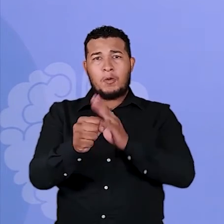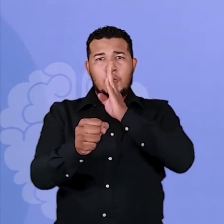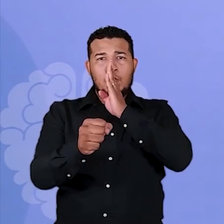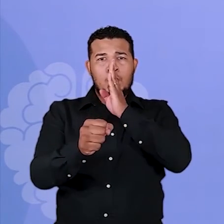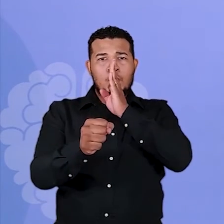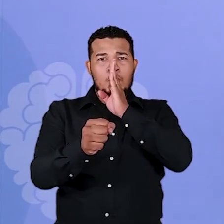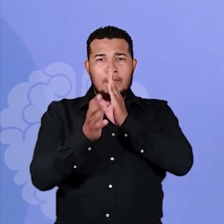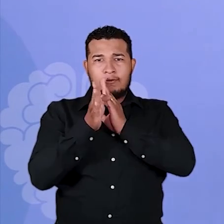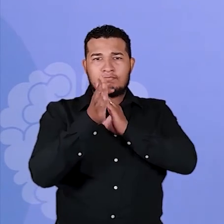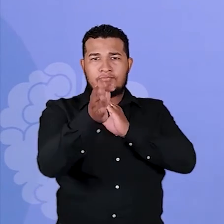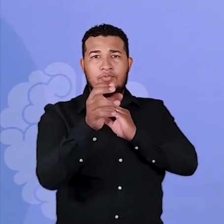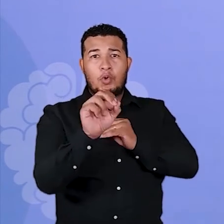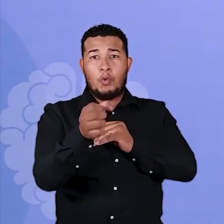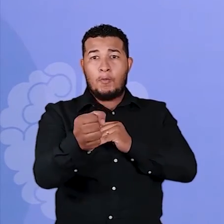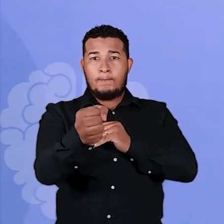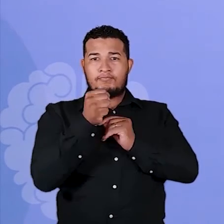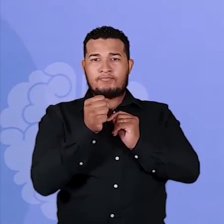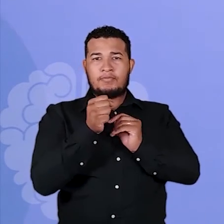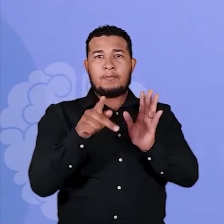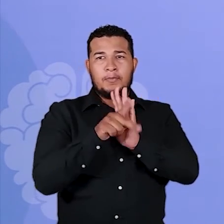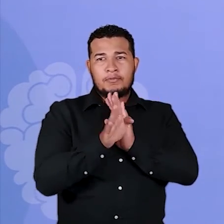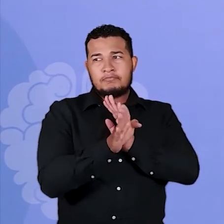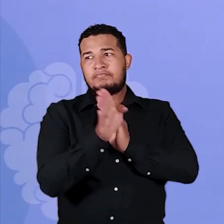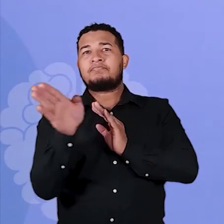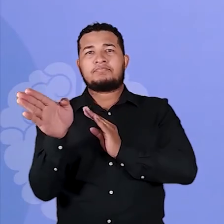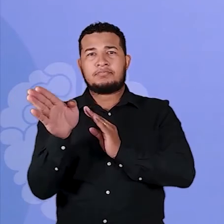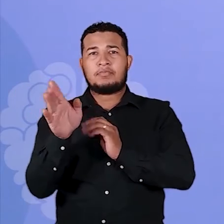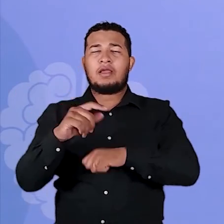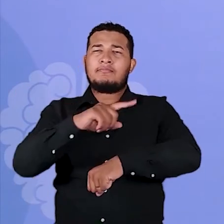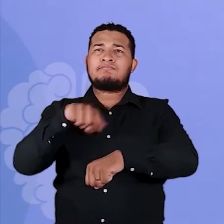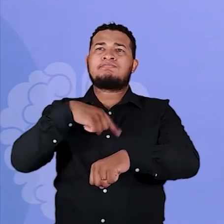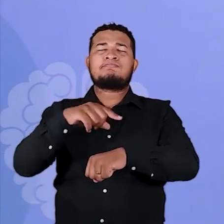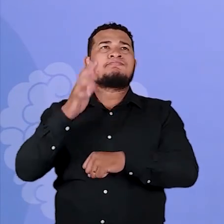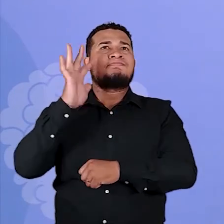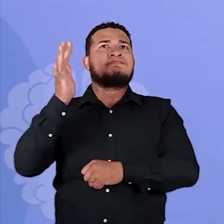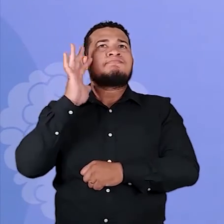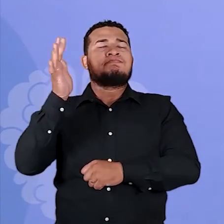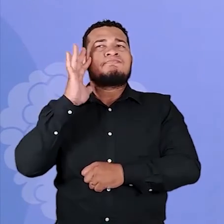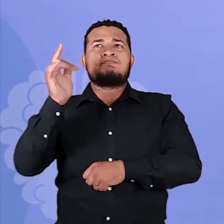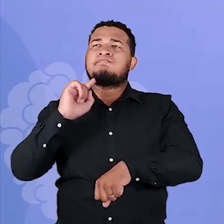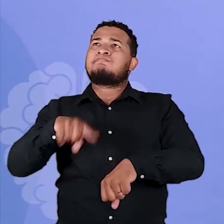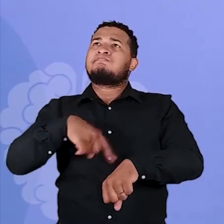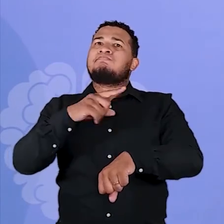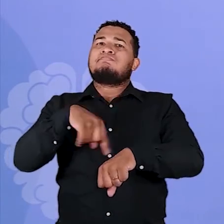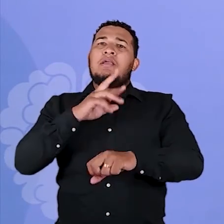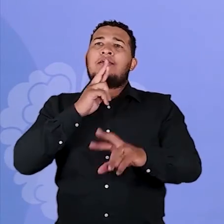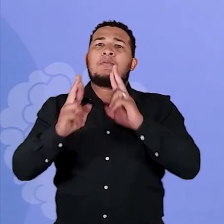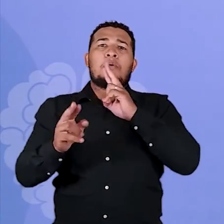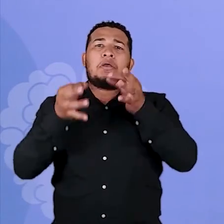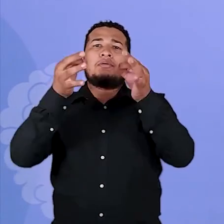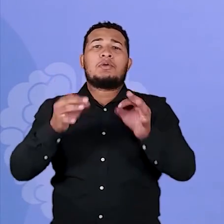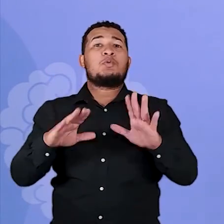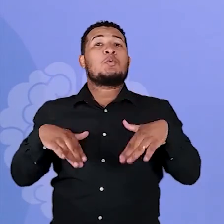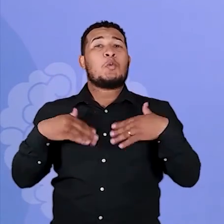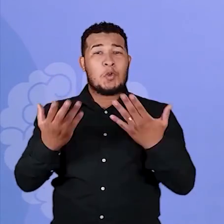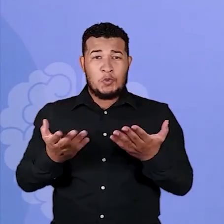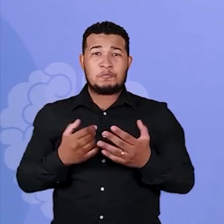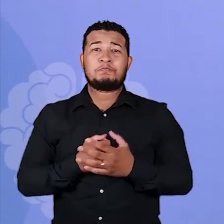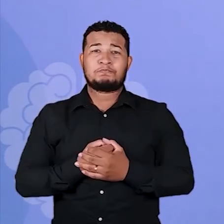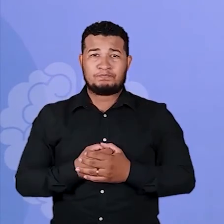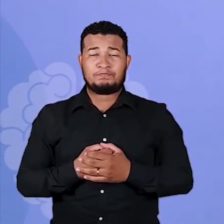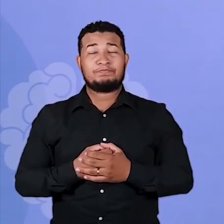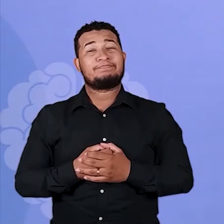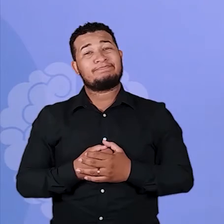alavanca? Você não puxaria a alavanca? Você pode passar horas tentando refletir sobre a resposta certa